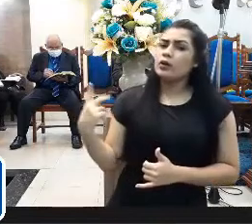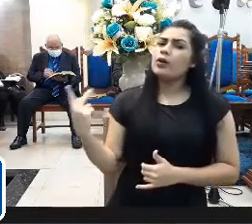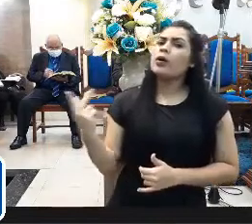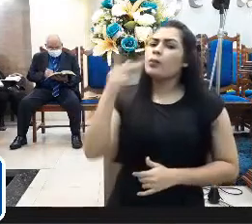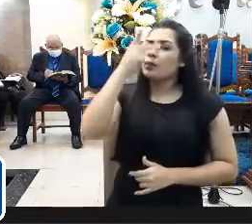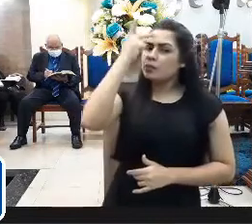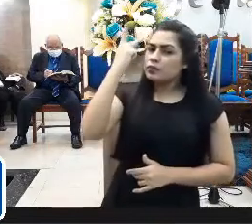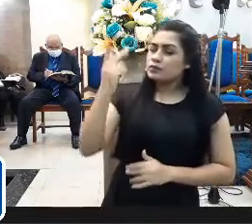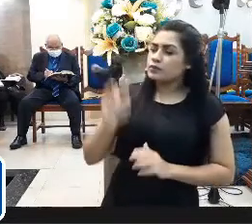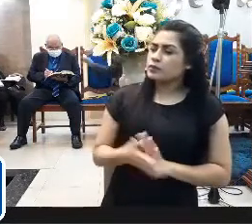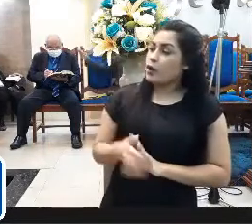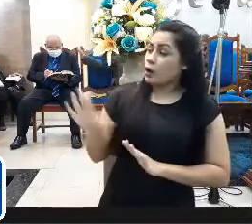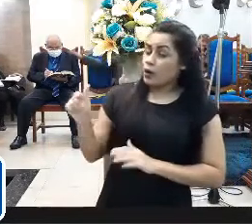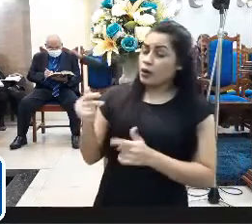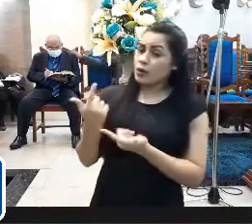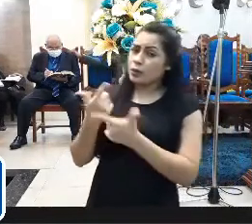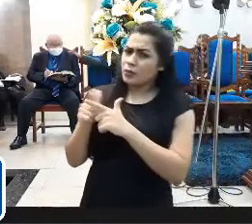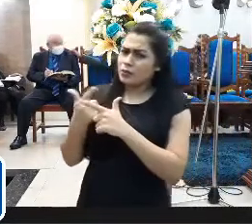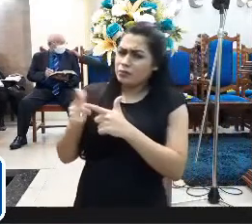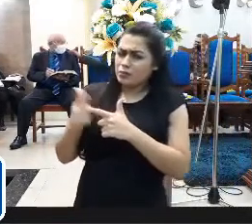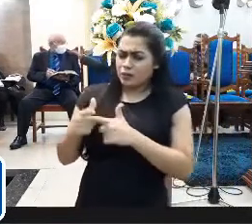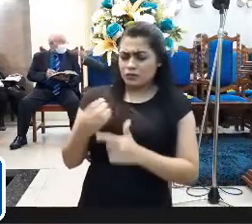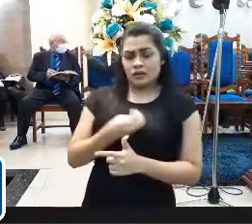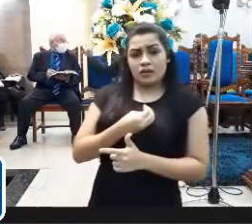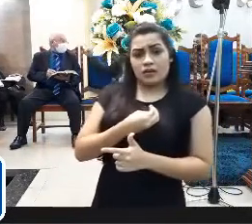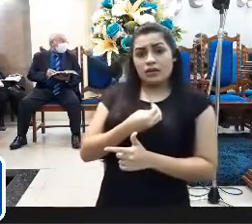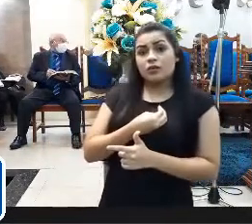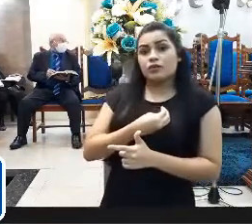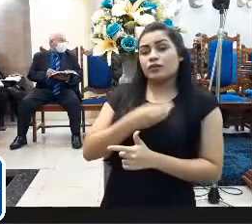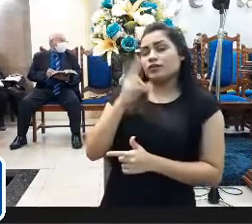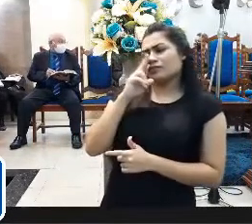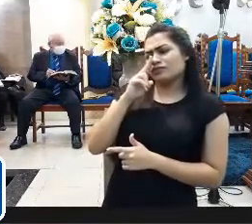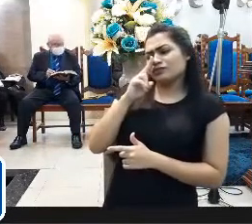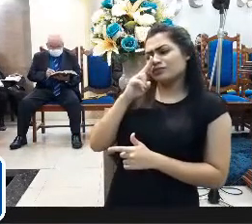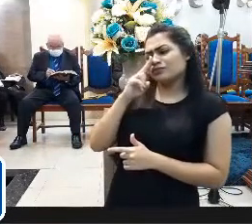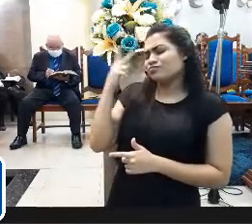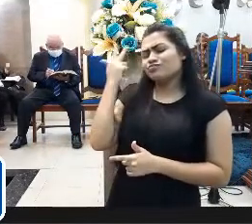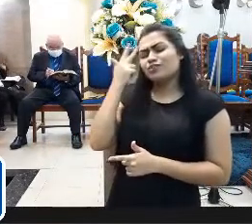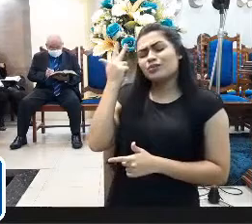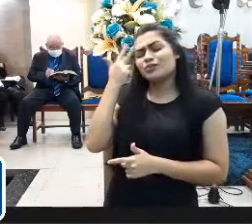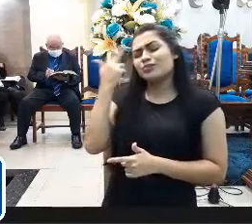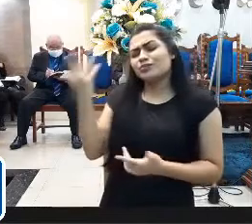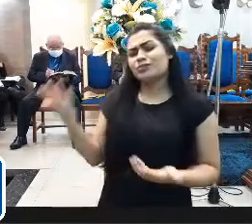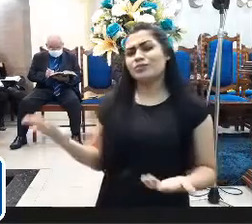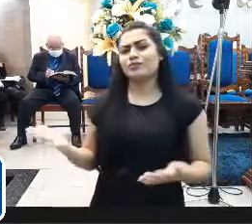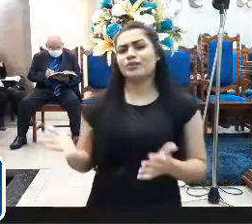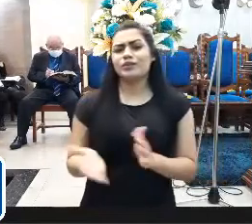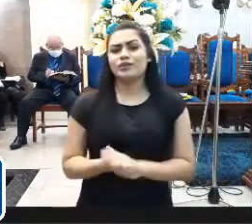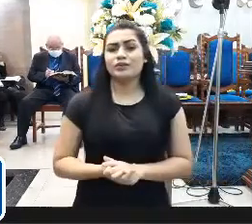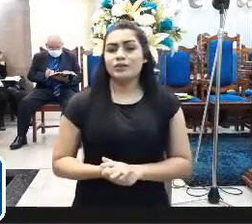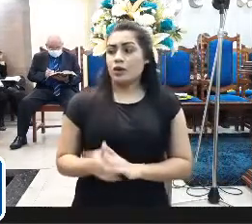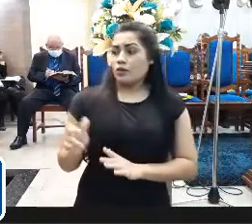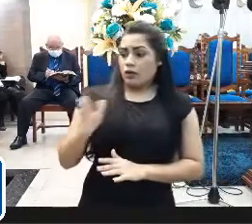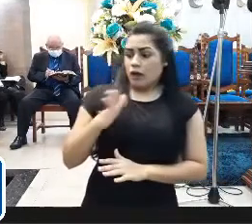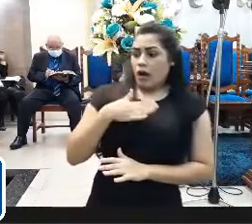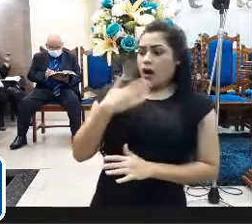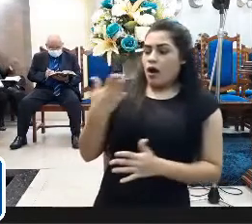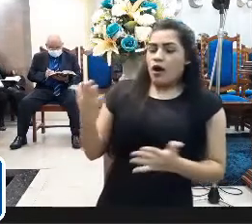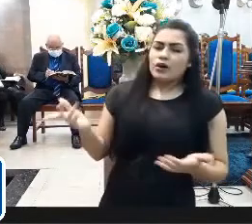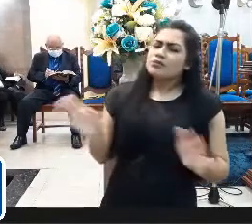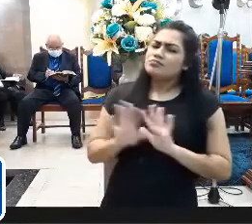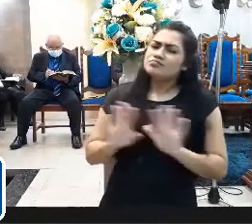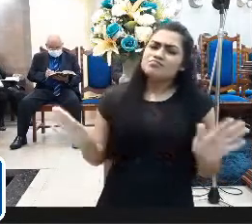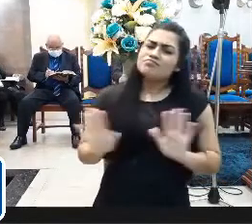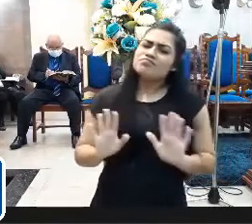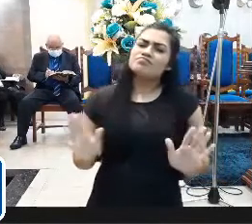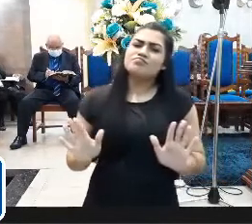crente? Diga, isso é normal, meu irmão. Não estranhe, não. Não se surpreenda, não, faz parte